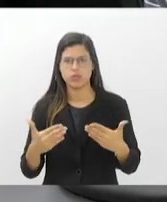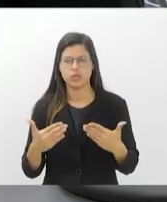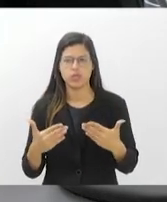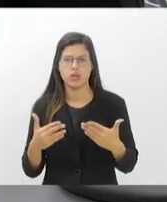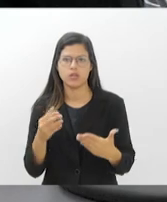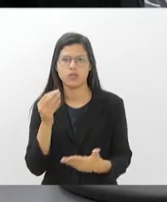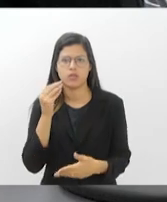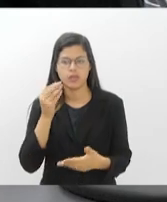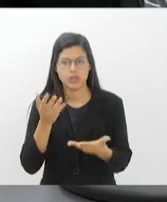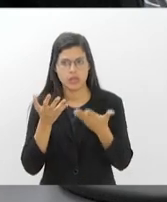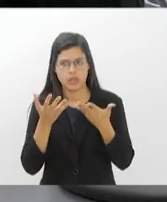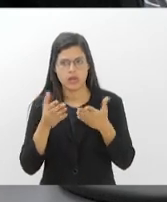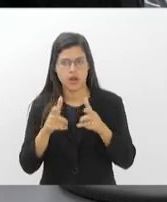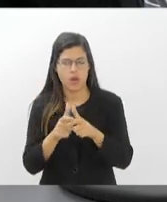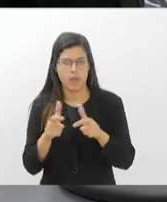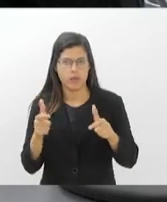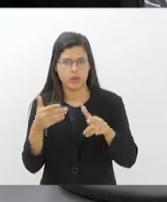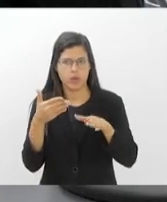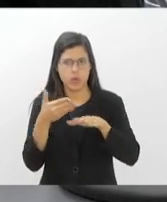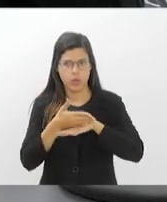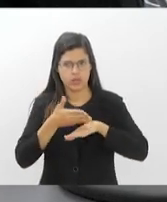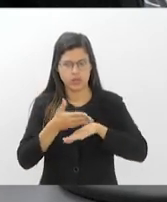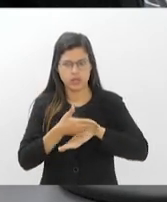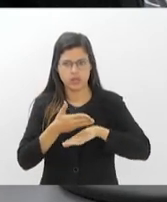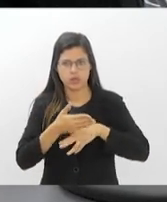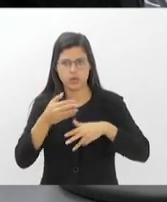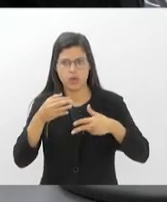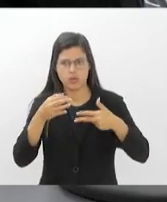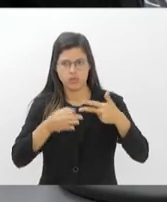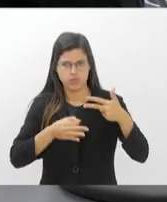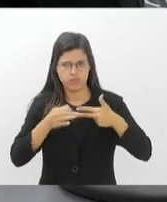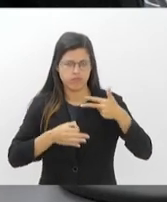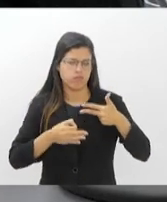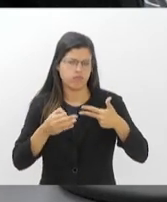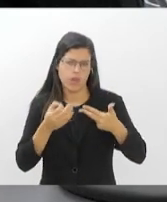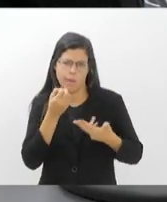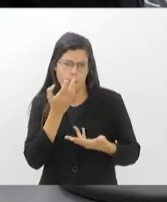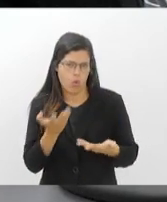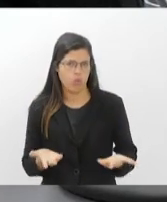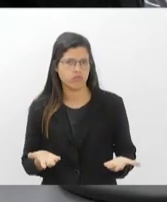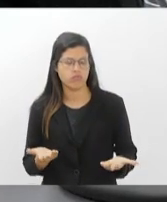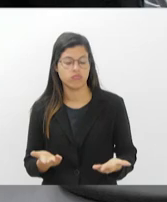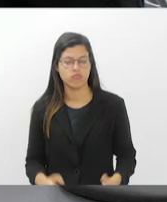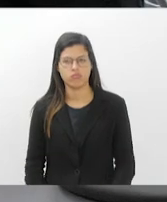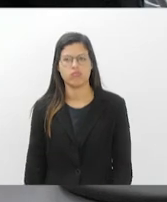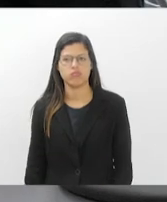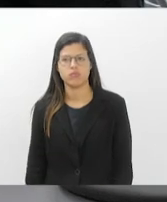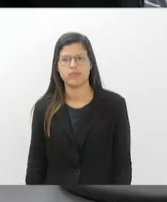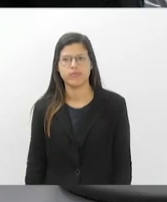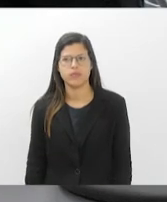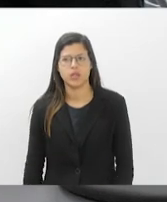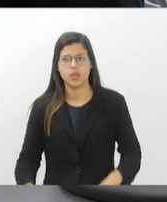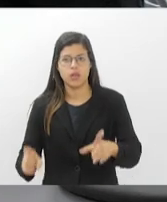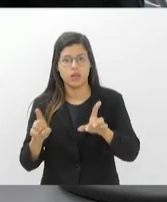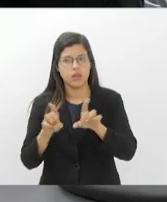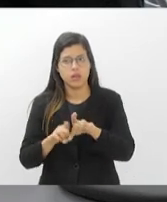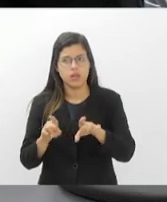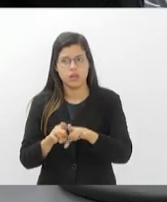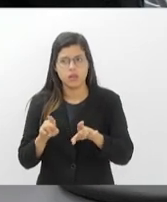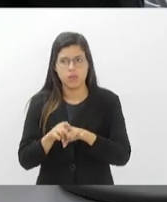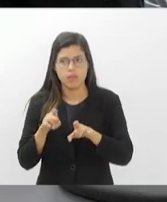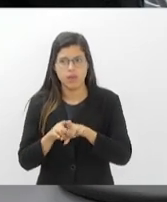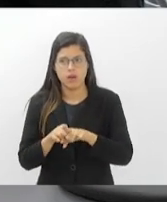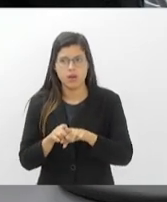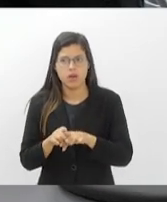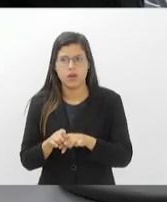de entrada, o acesso ao judiciário, é bem-vindo. Além disso, não há nenhum... óbvio, porque também